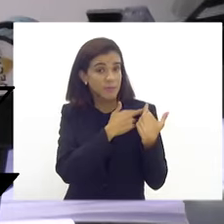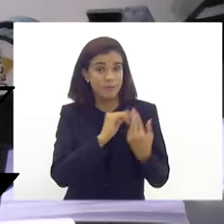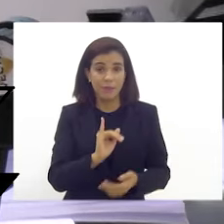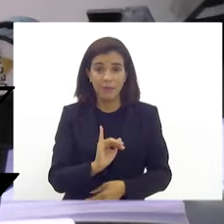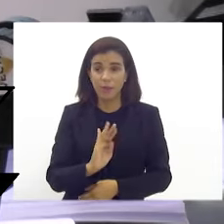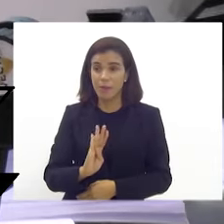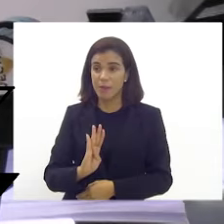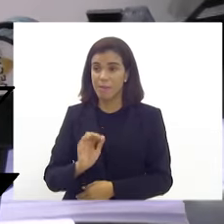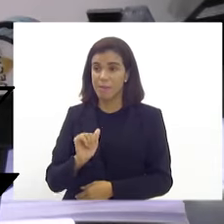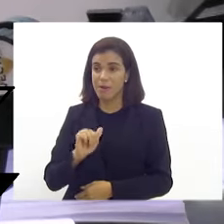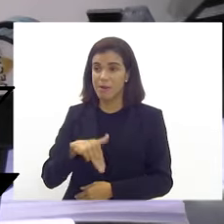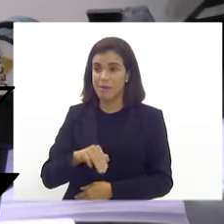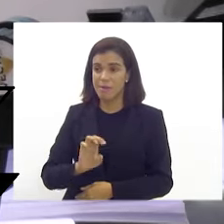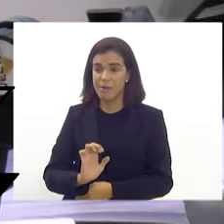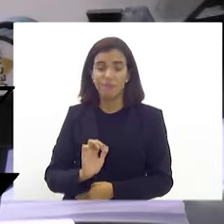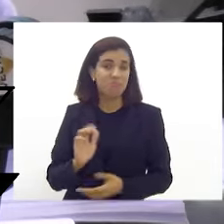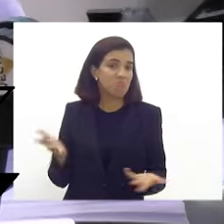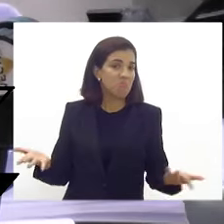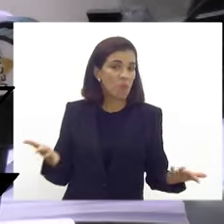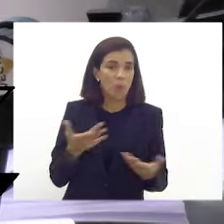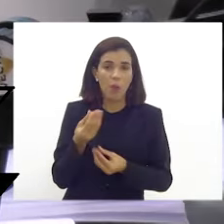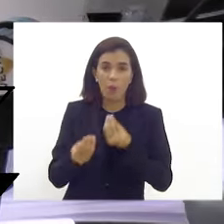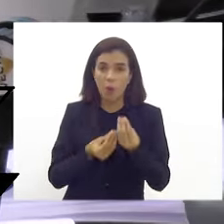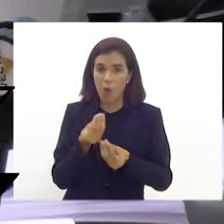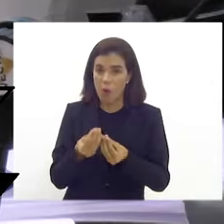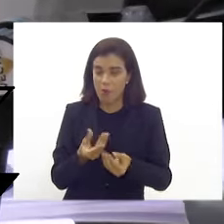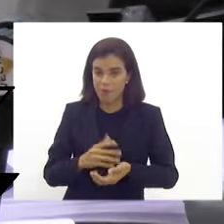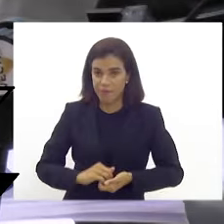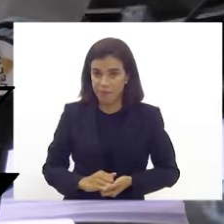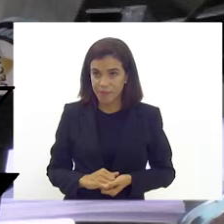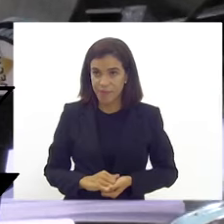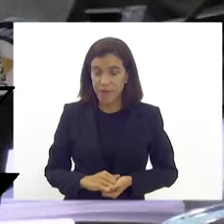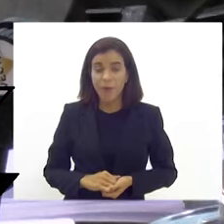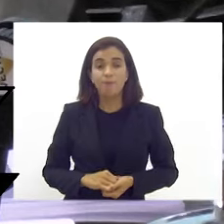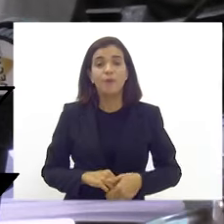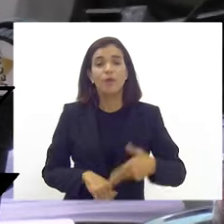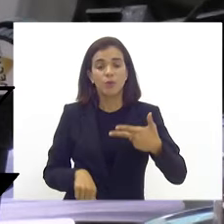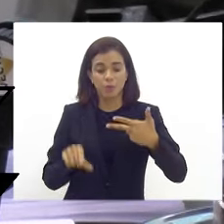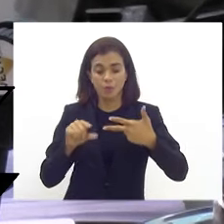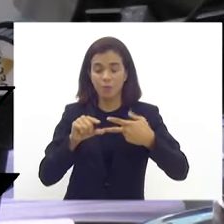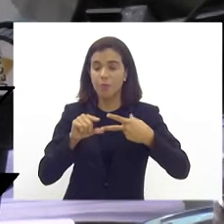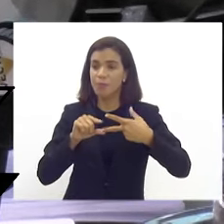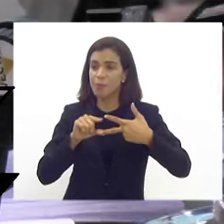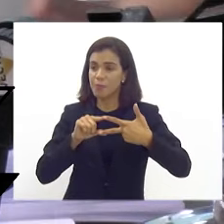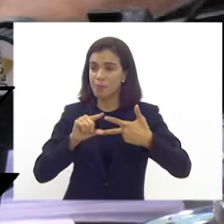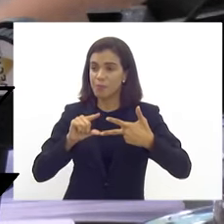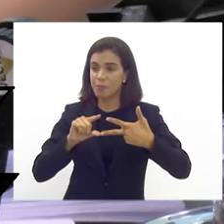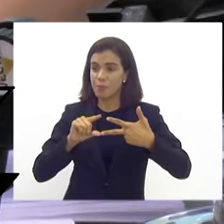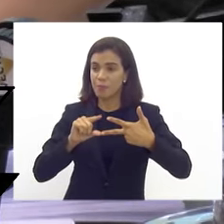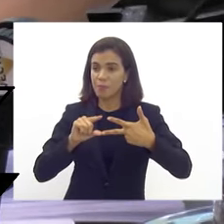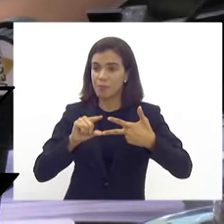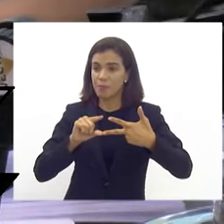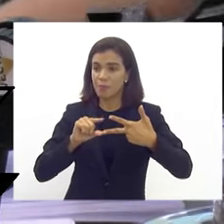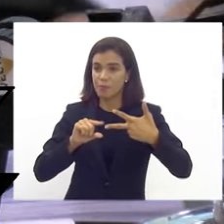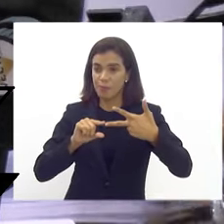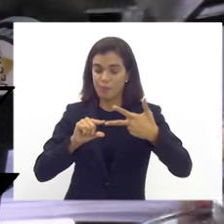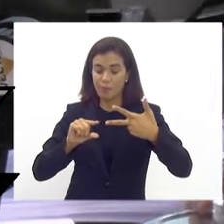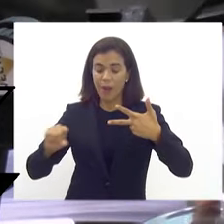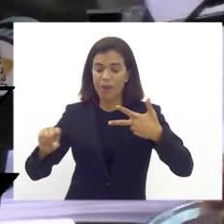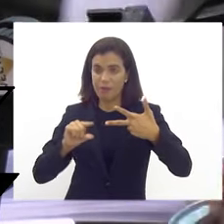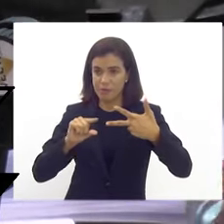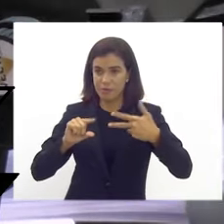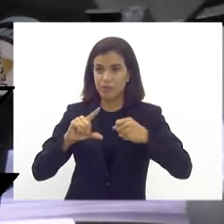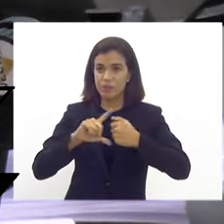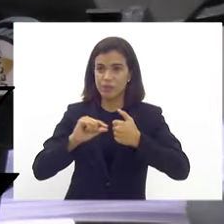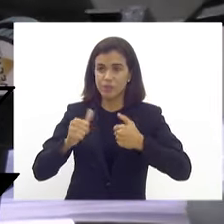Ibama não tem como fugir dessa regra aí vem o parágrafo terceiro do artigo 17 que